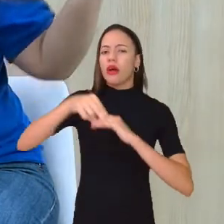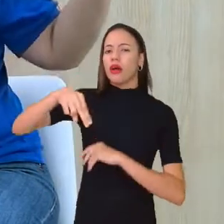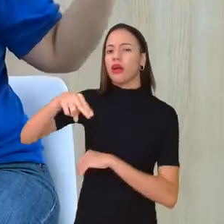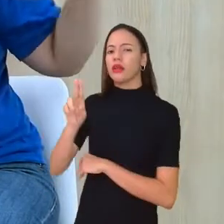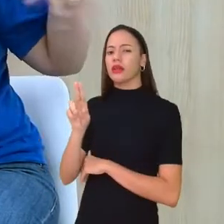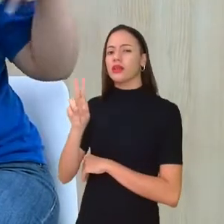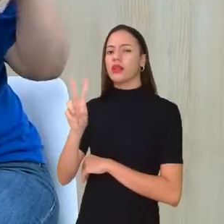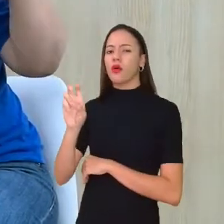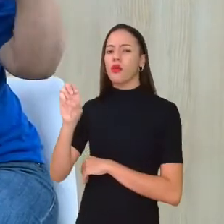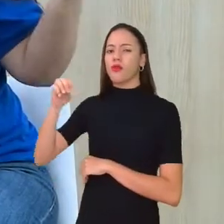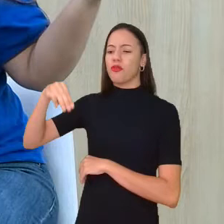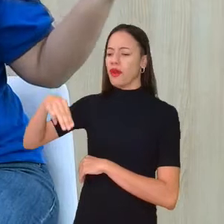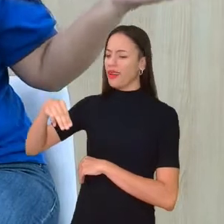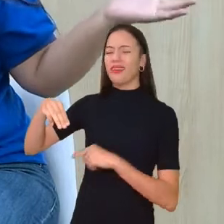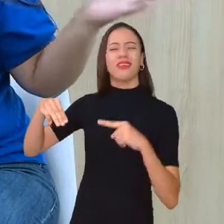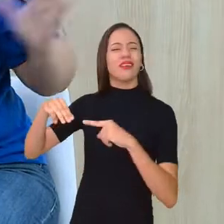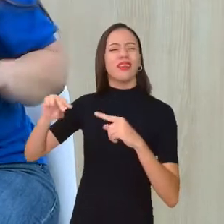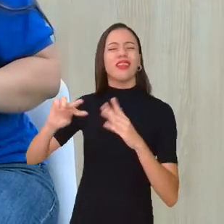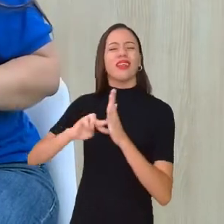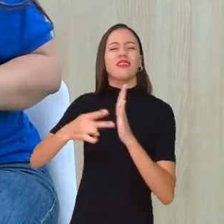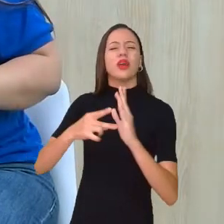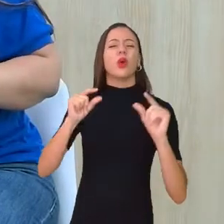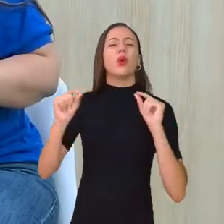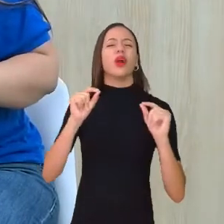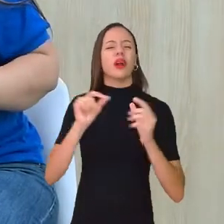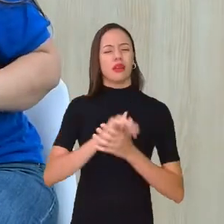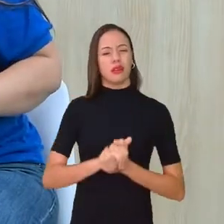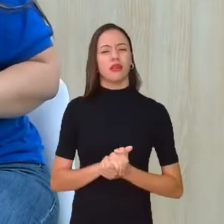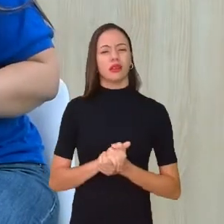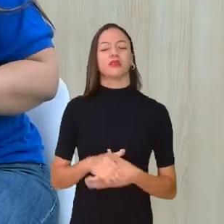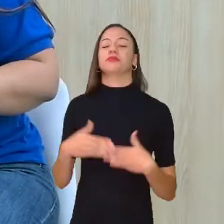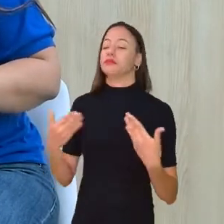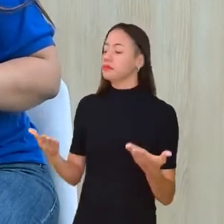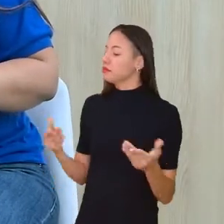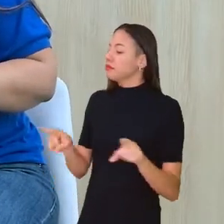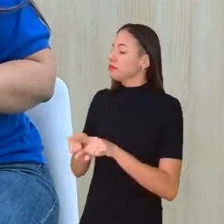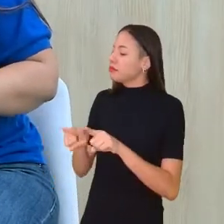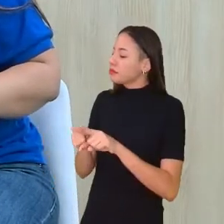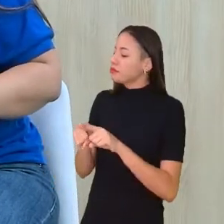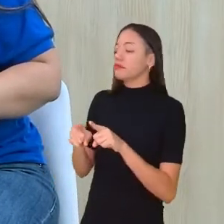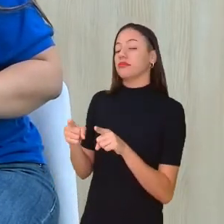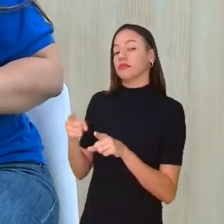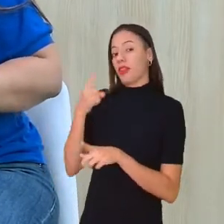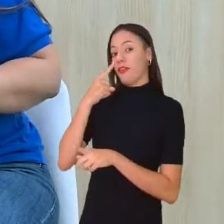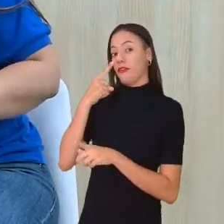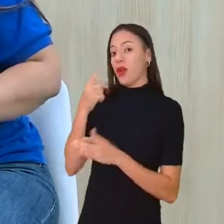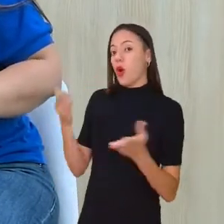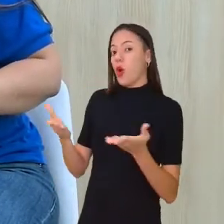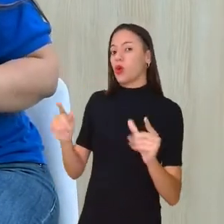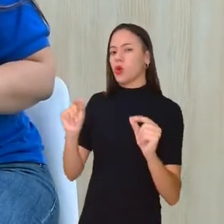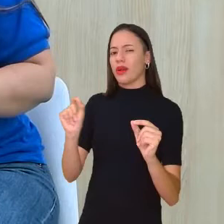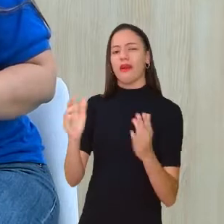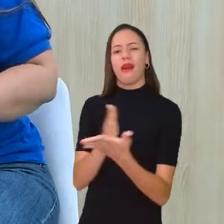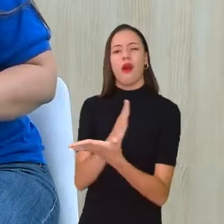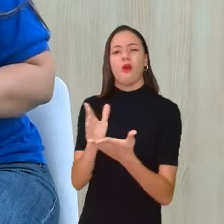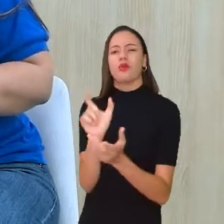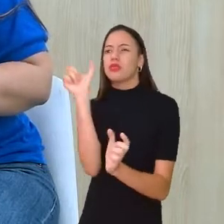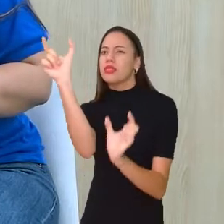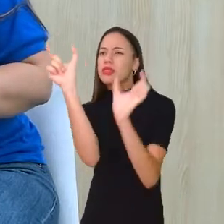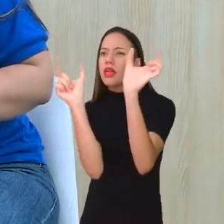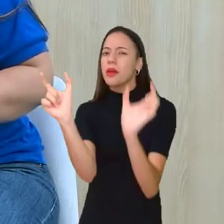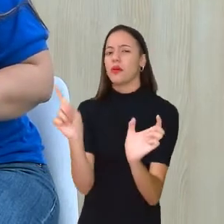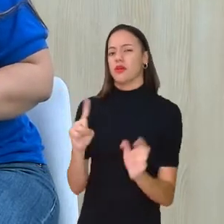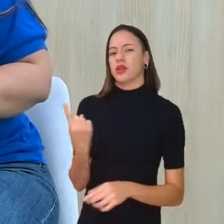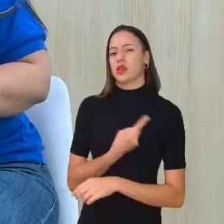isso, hein? O que é estar na nuvem? E a gente vai ver, né, Carla, que assim, esses termos que a gente utiliza,